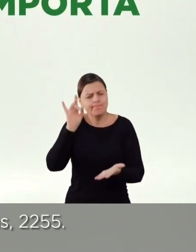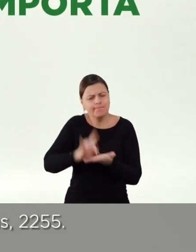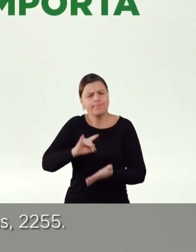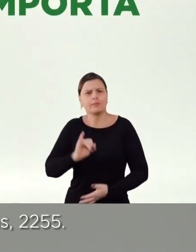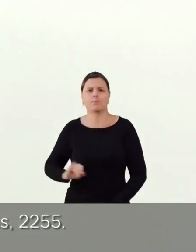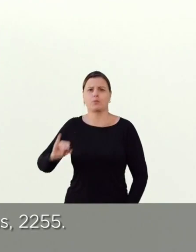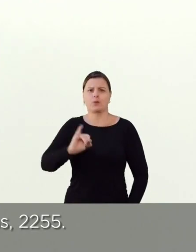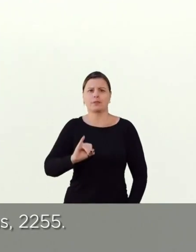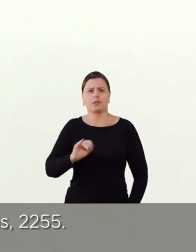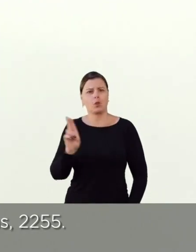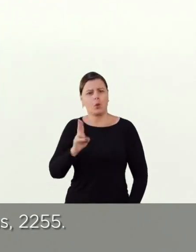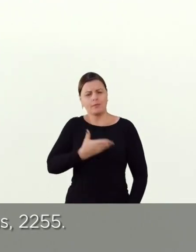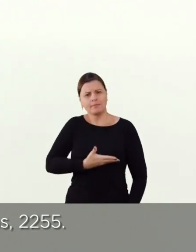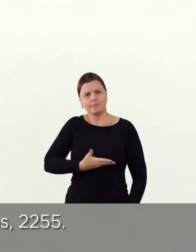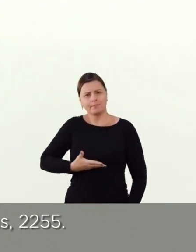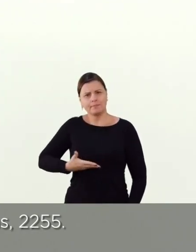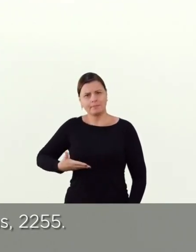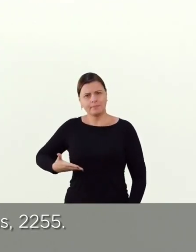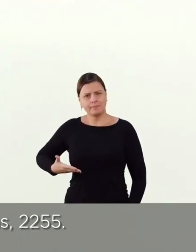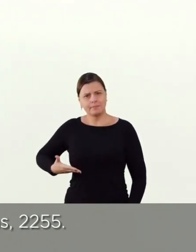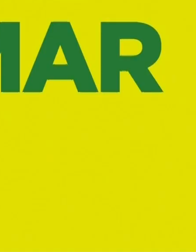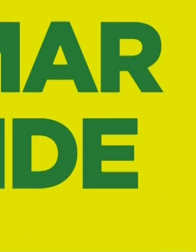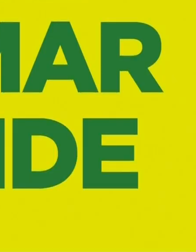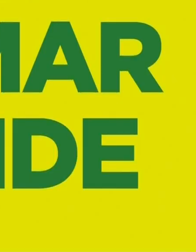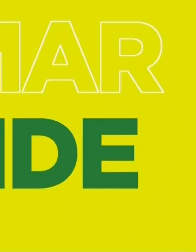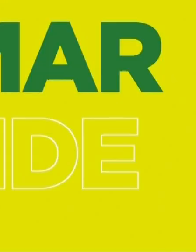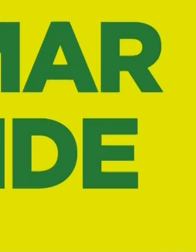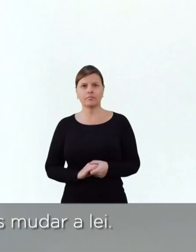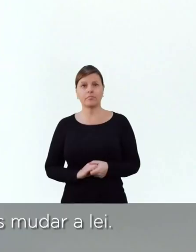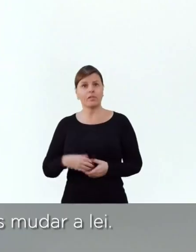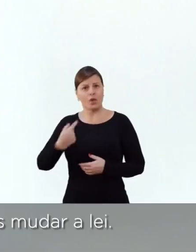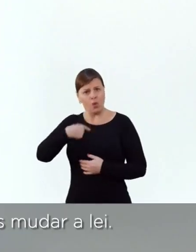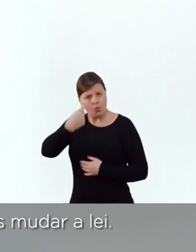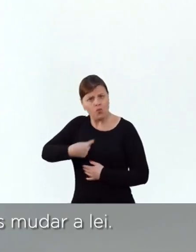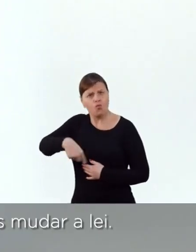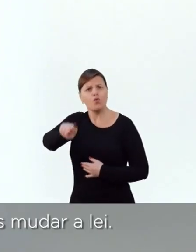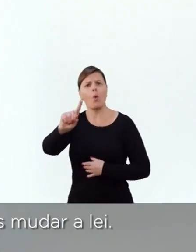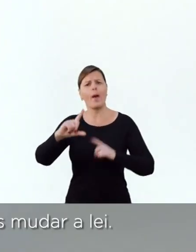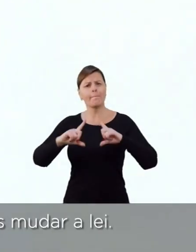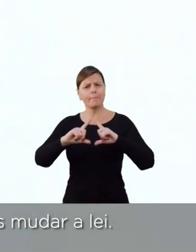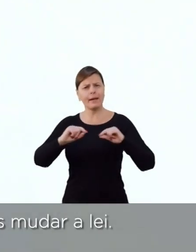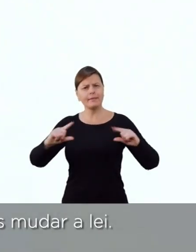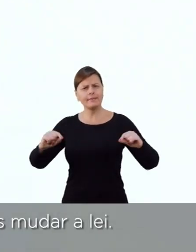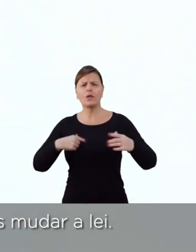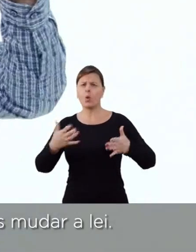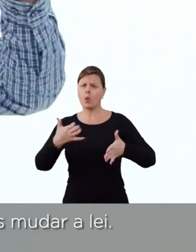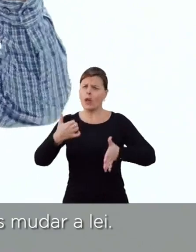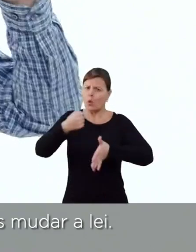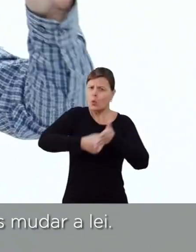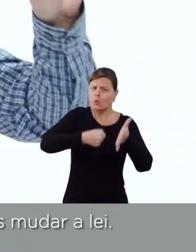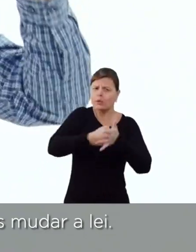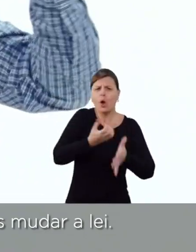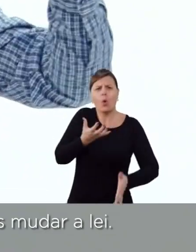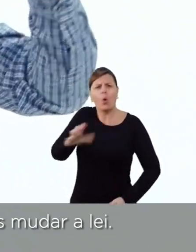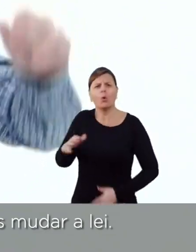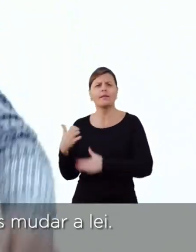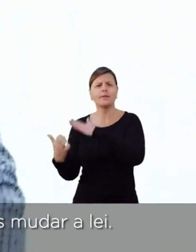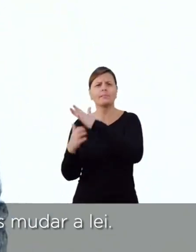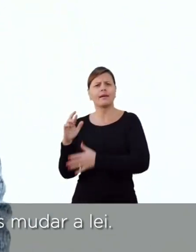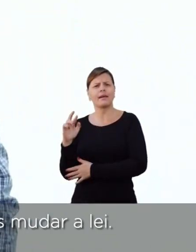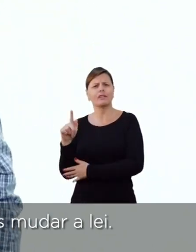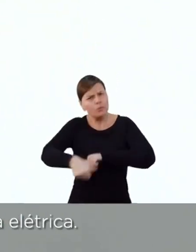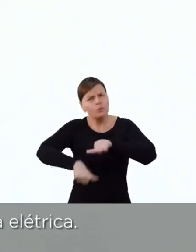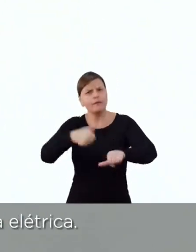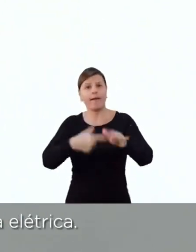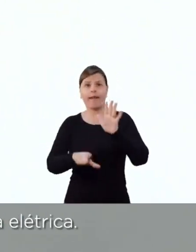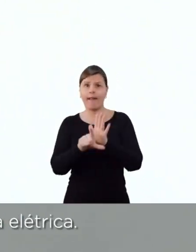aquilo que importa. Eric Lins, 2255. Vou a Brasília seguir na luta contra os abusos da